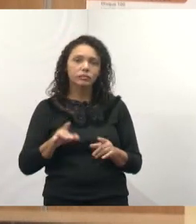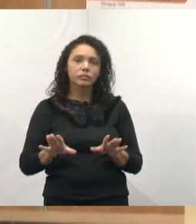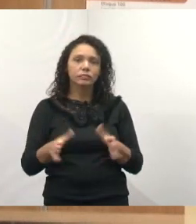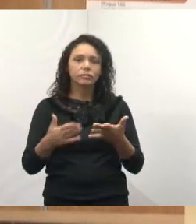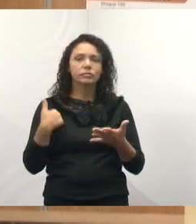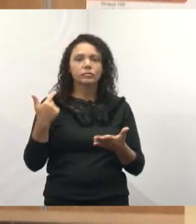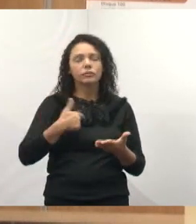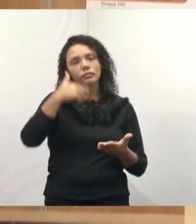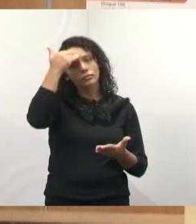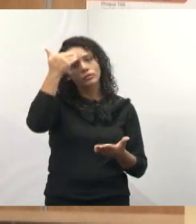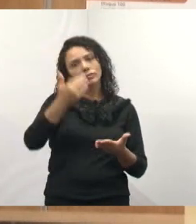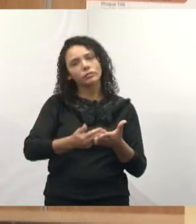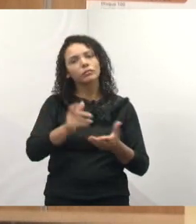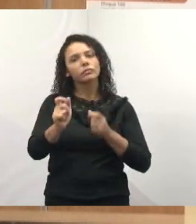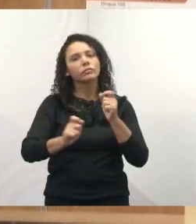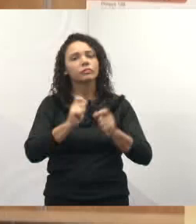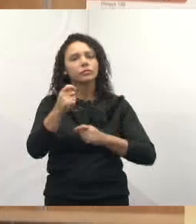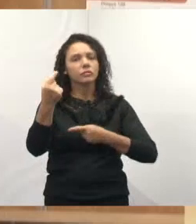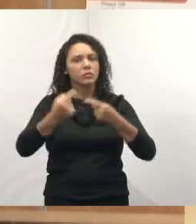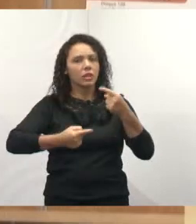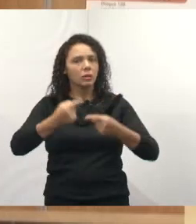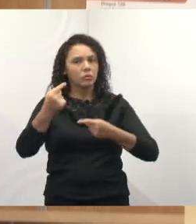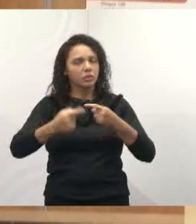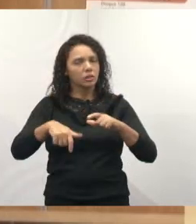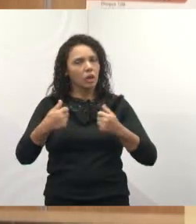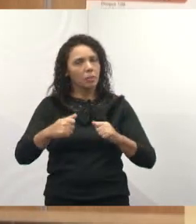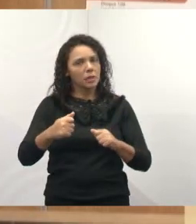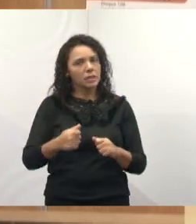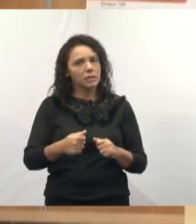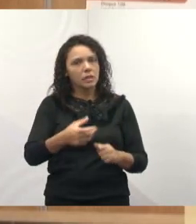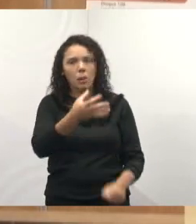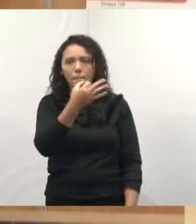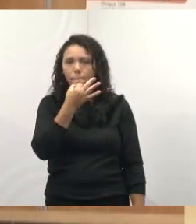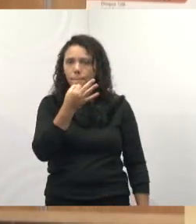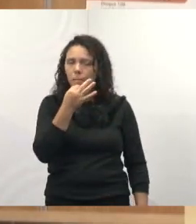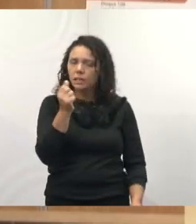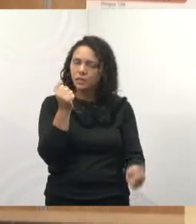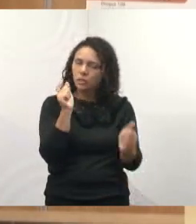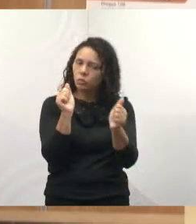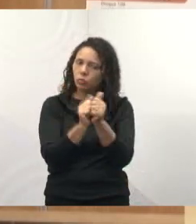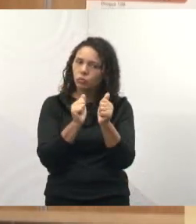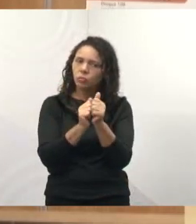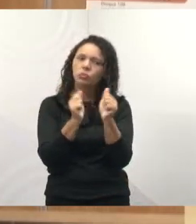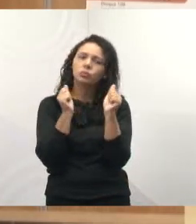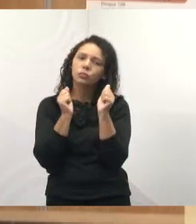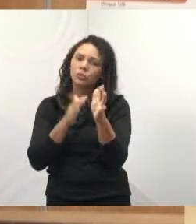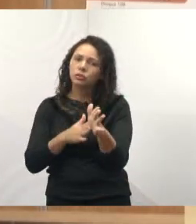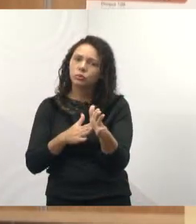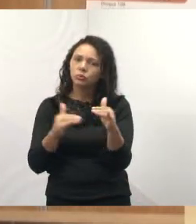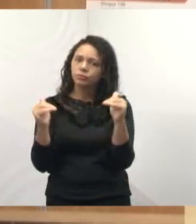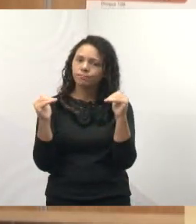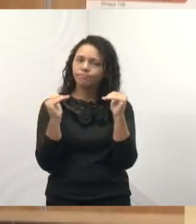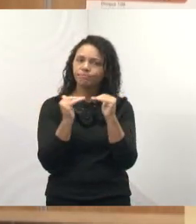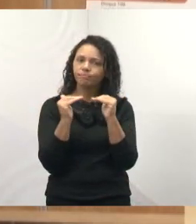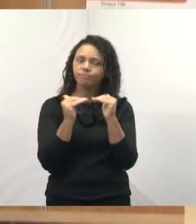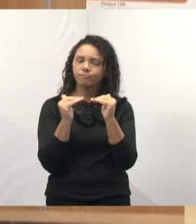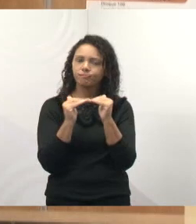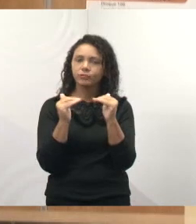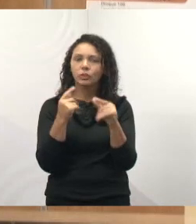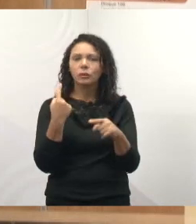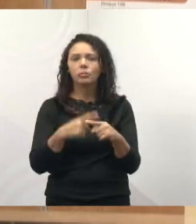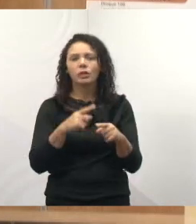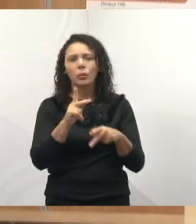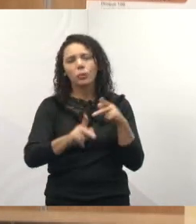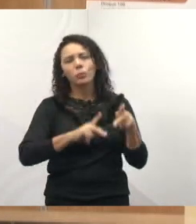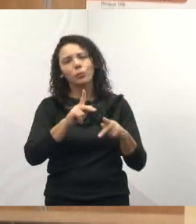ou numa política onde o discurso tem que combinar com a prática. A população está meio cansada desse negócio. Se matam nas